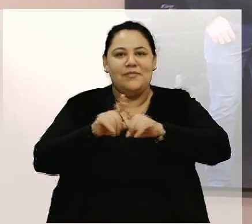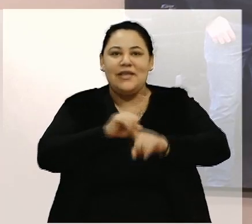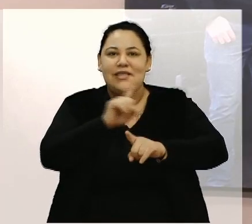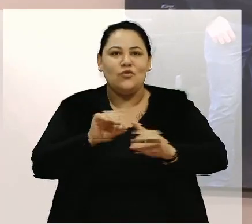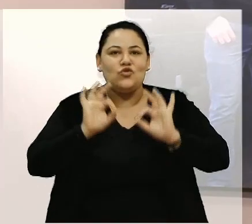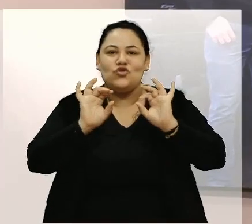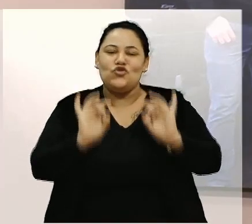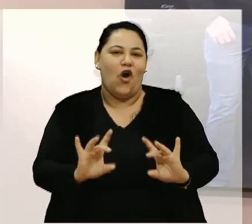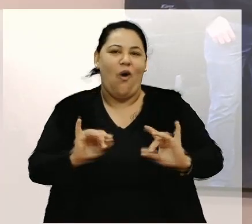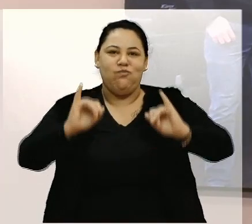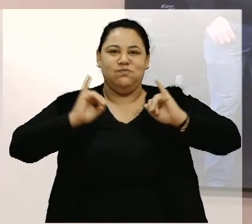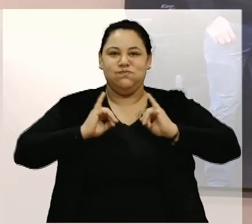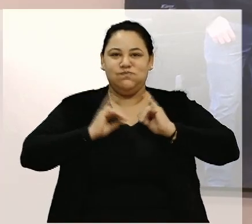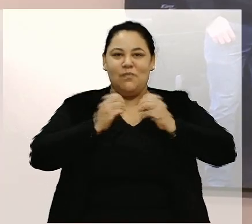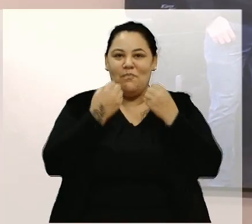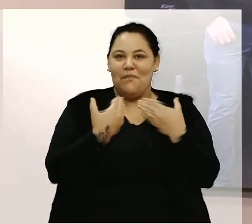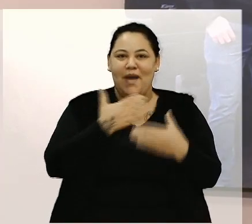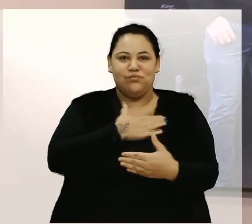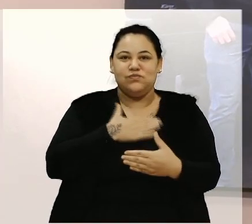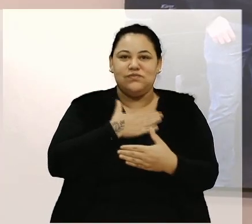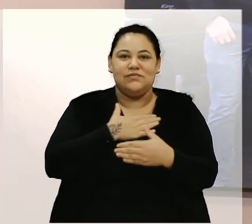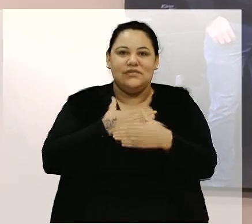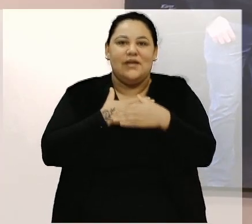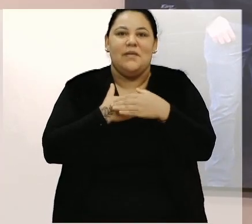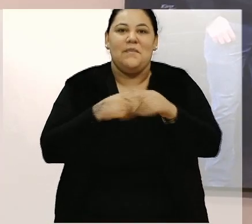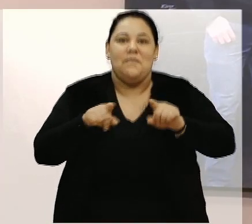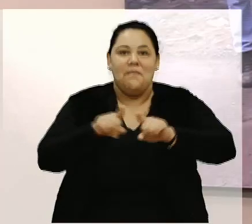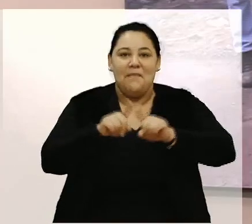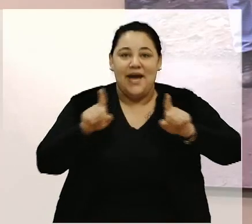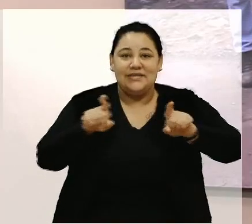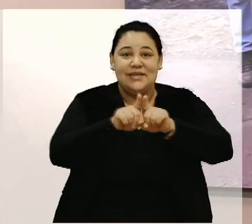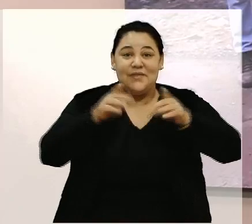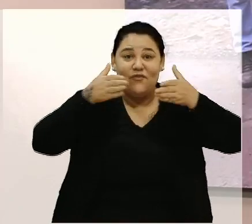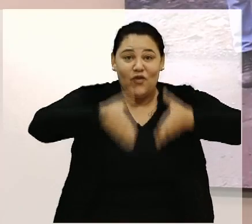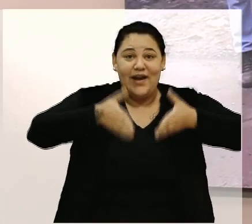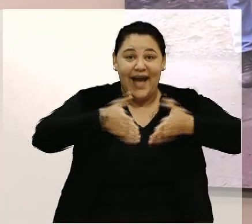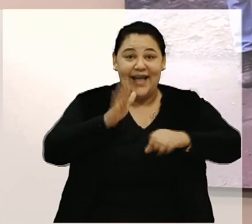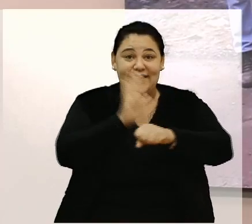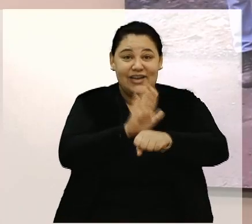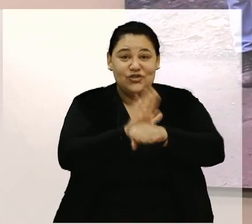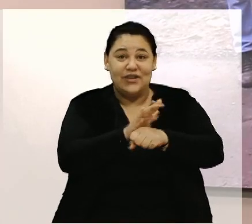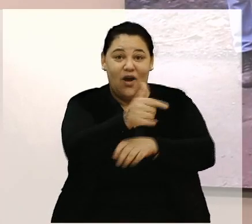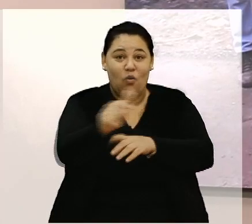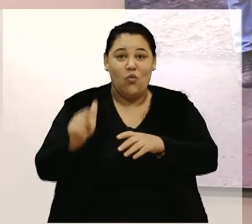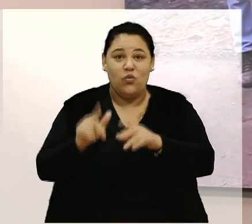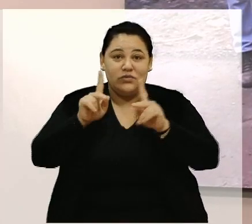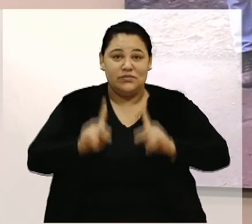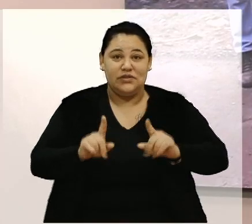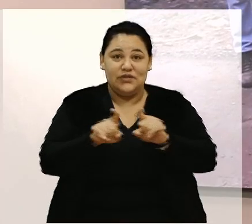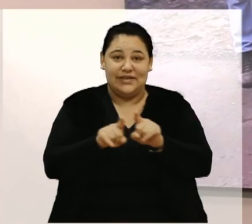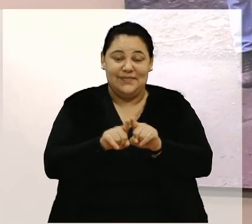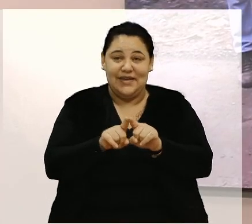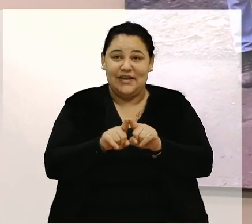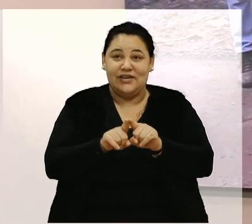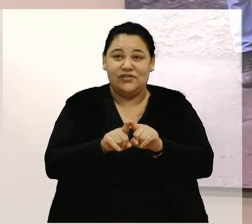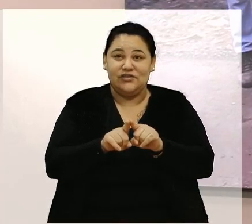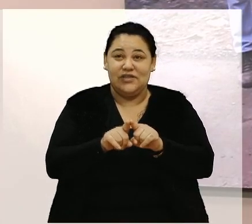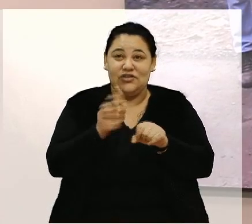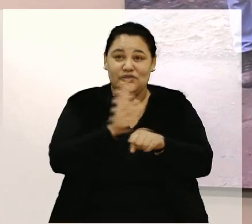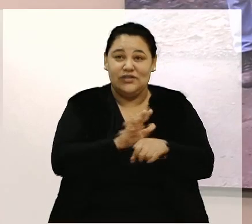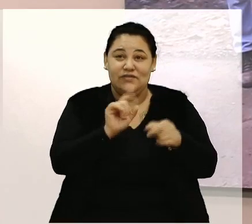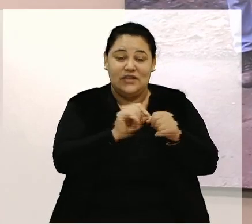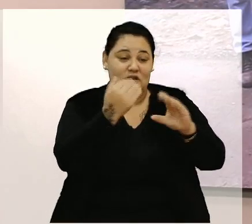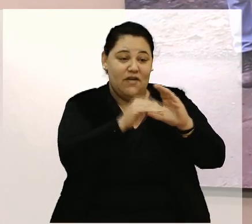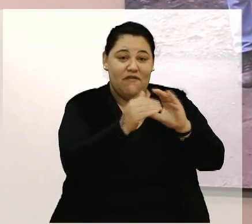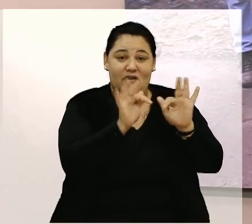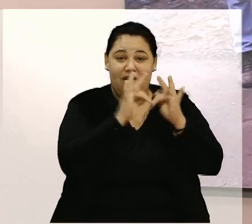bem-estar social, mas em ajudar outras pessoas. Nós ajudamos muito aqui, num primeiro momento, fazer os encaminhamentos nas famílias